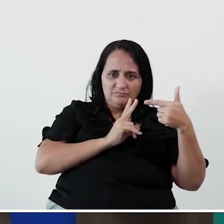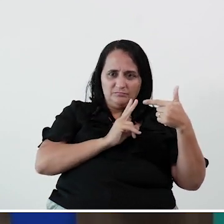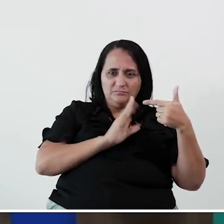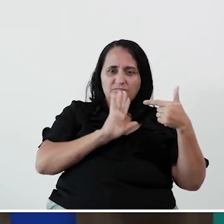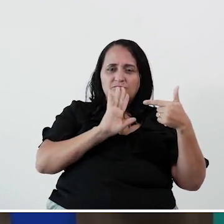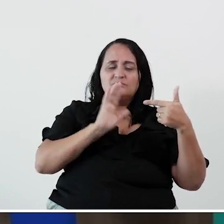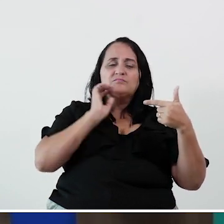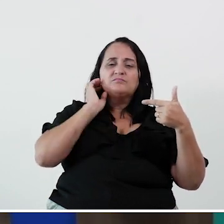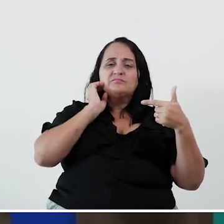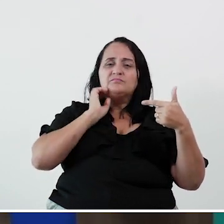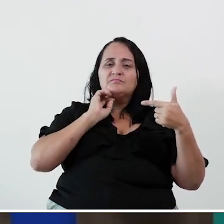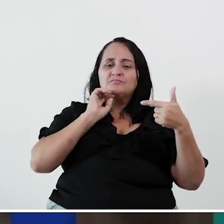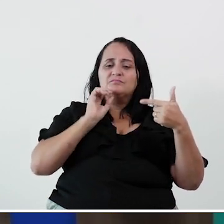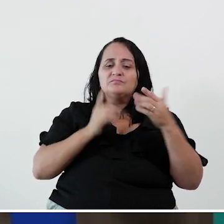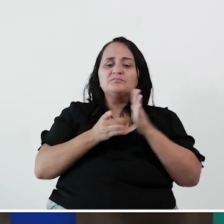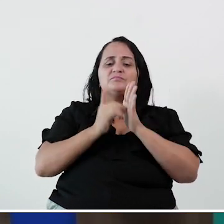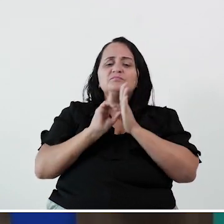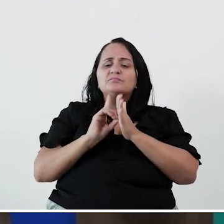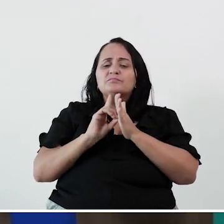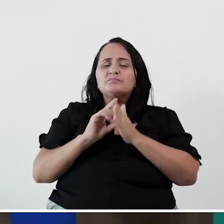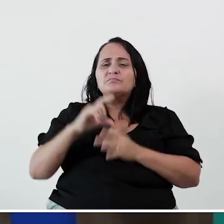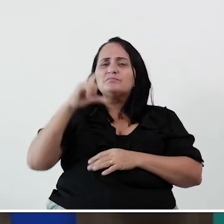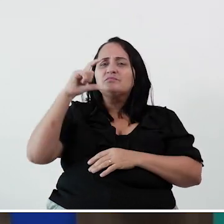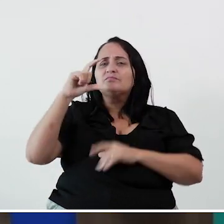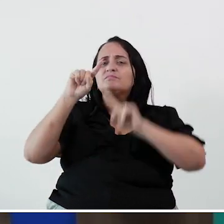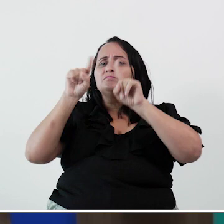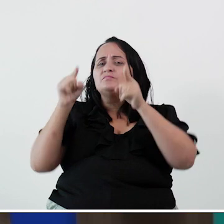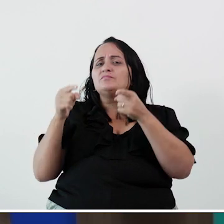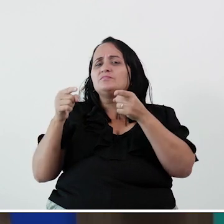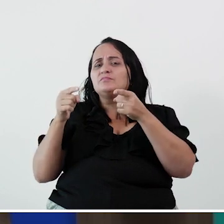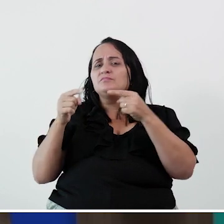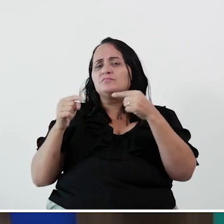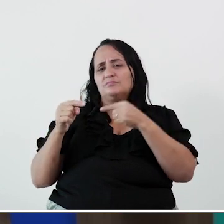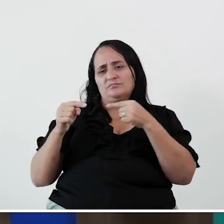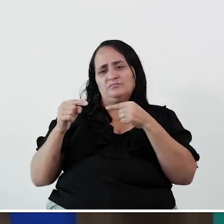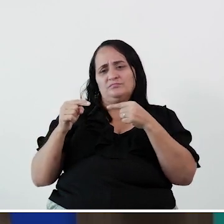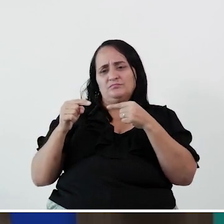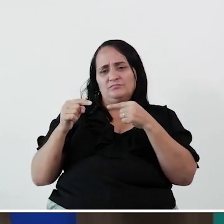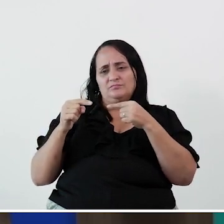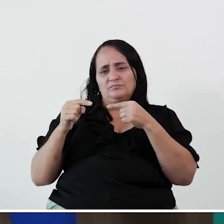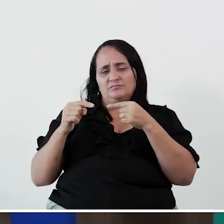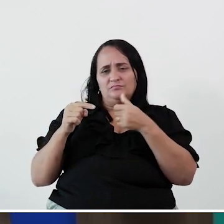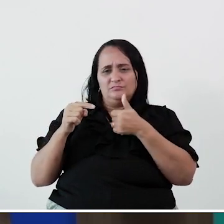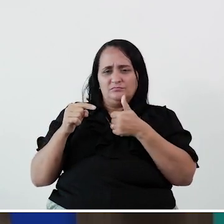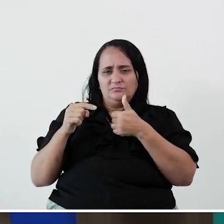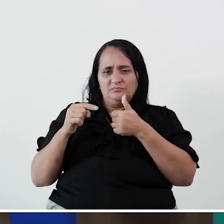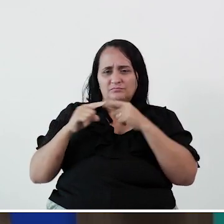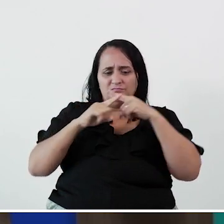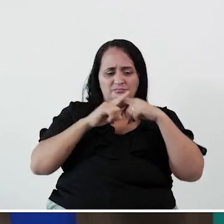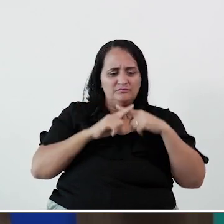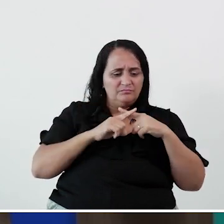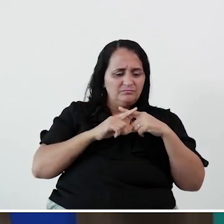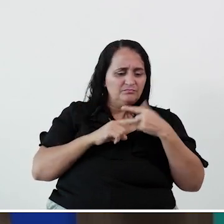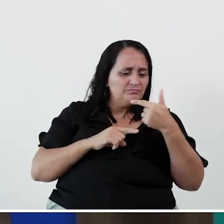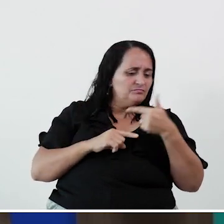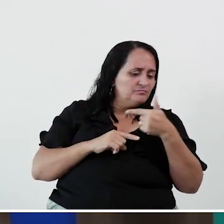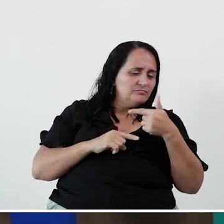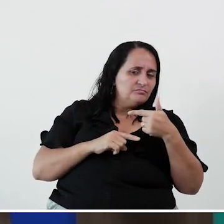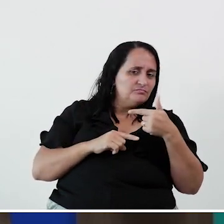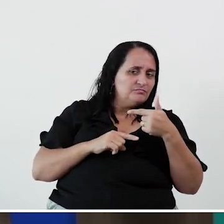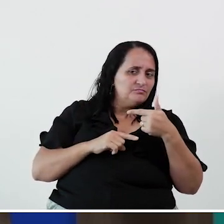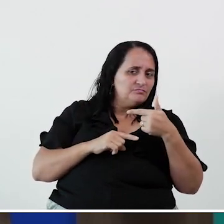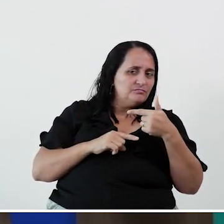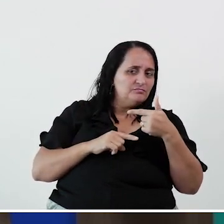que antes desse parêntese há um sinal negativo. Menos 1 vezes menos 2, mais